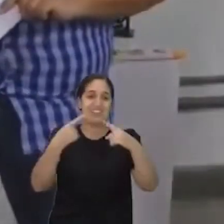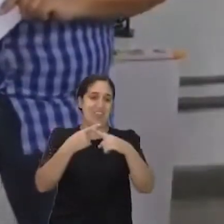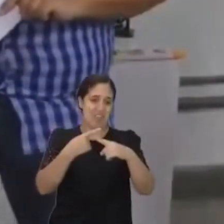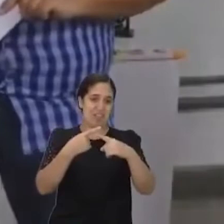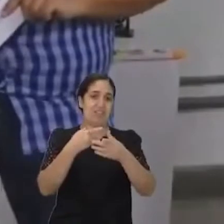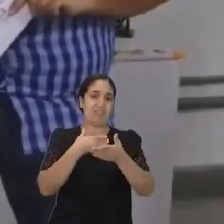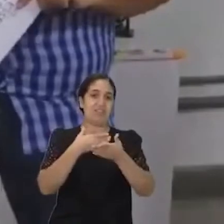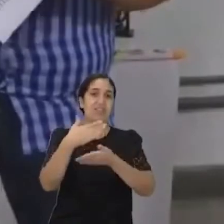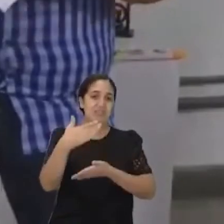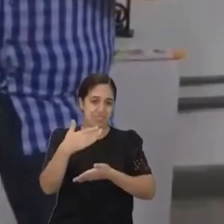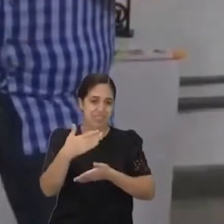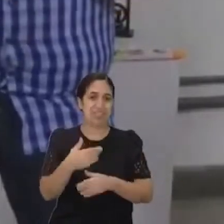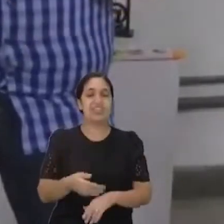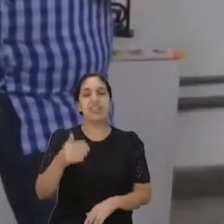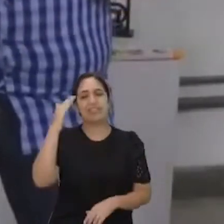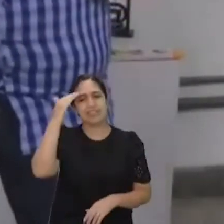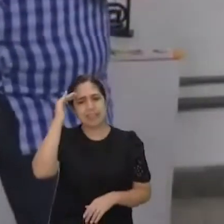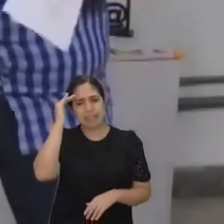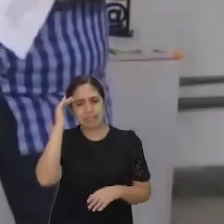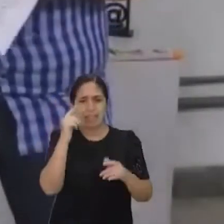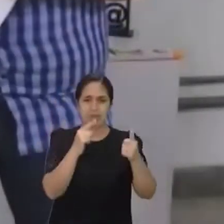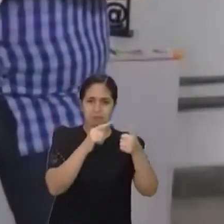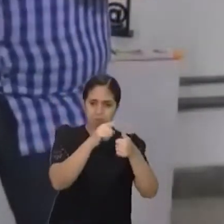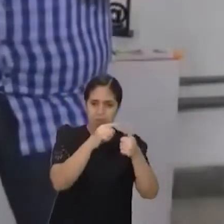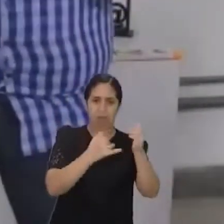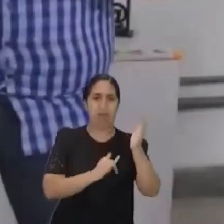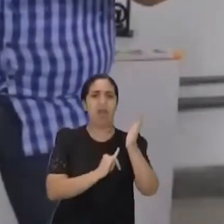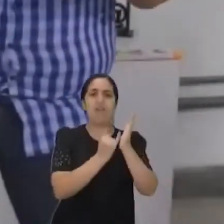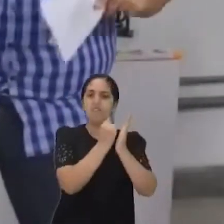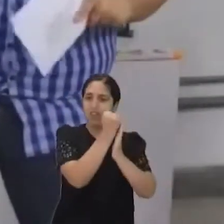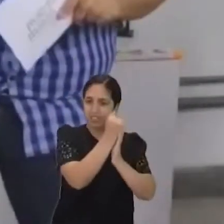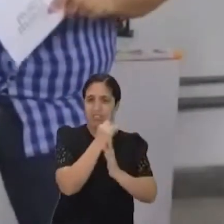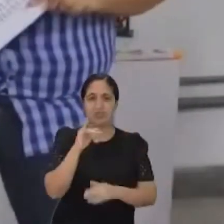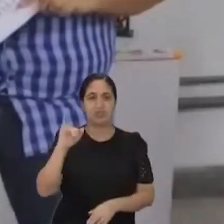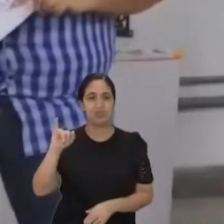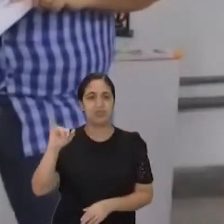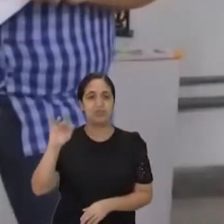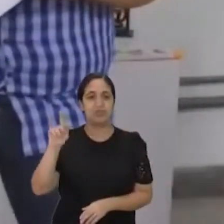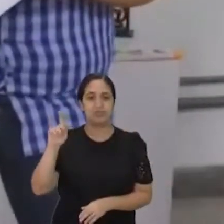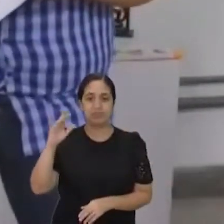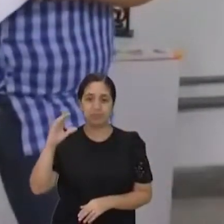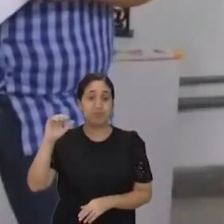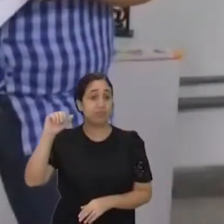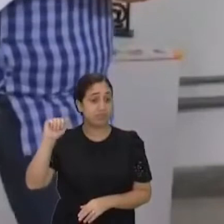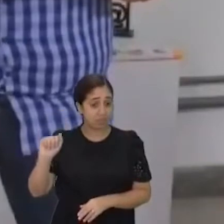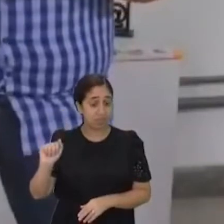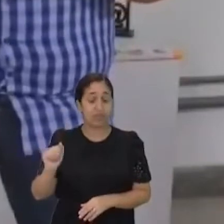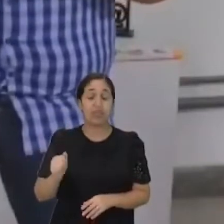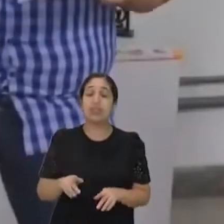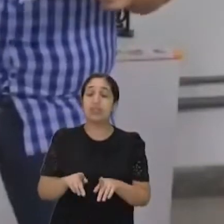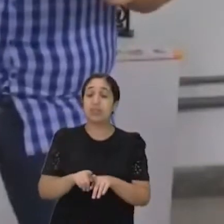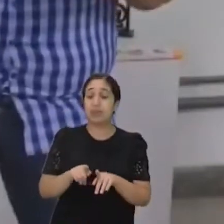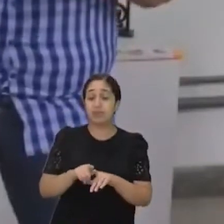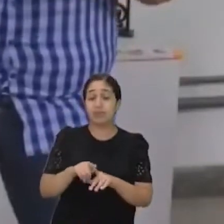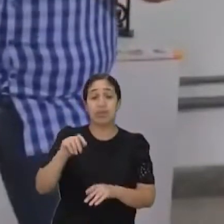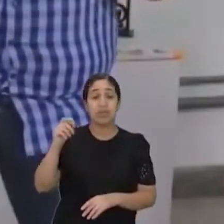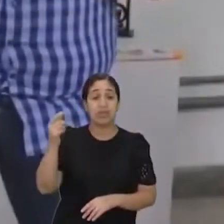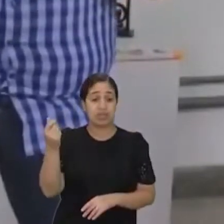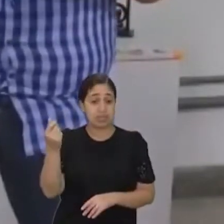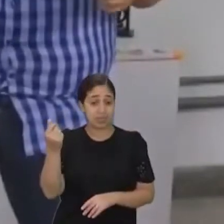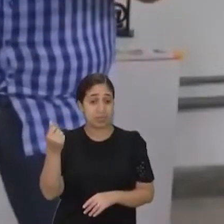tá certo? Nós já entendemos o que é inflação, o famoso IPCA, né? Já entendemos também a